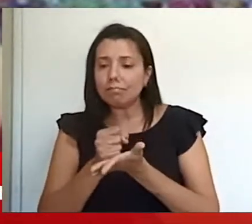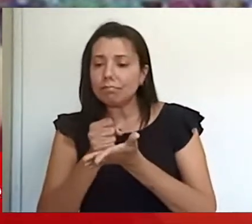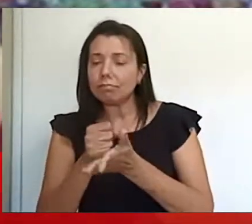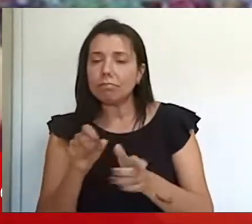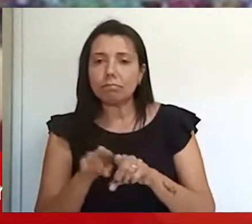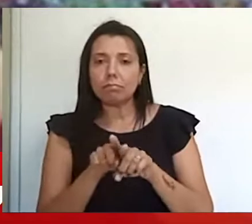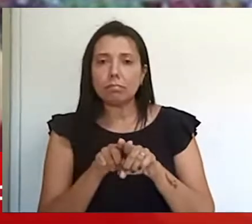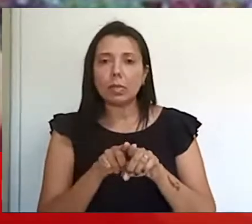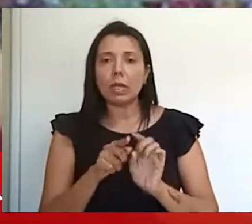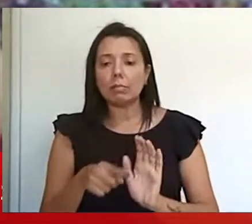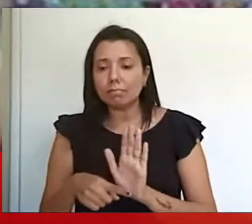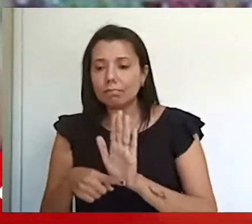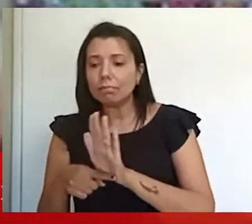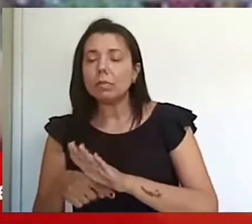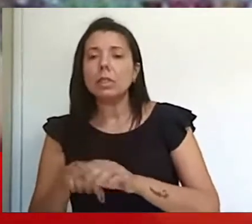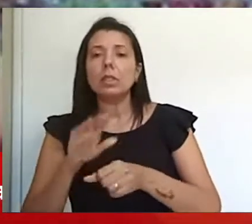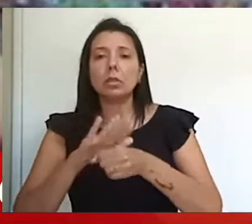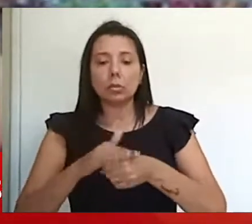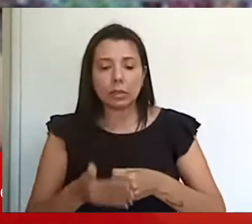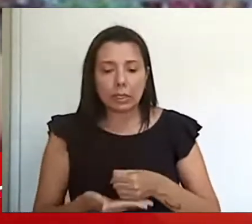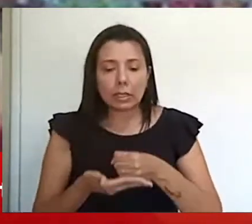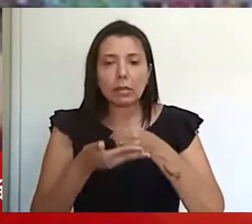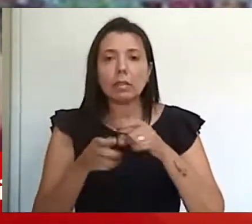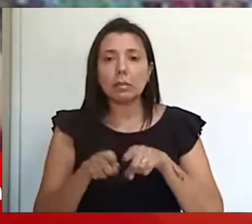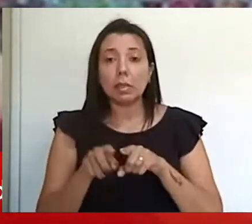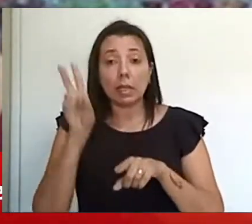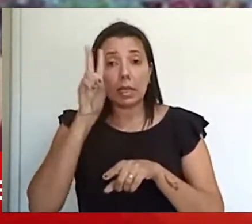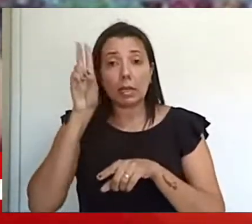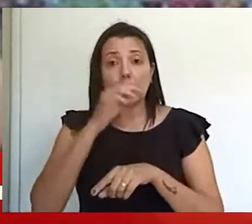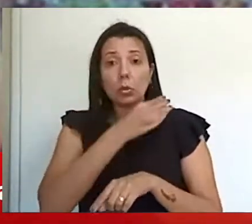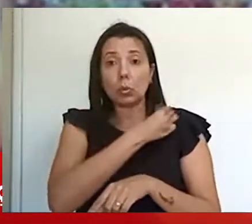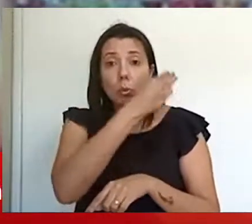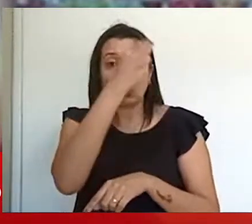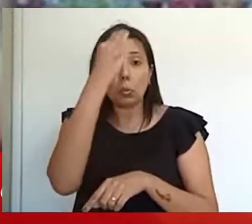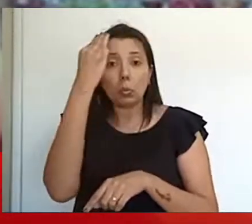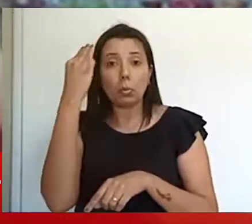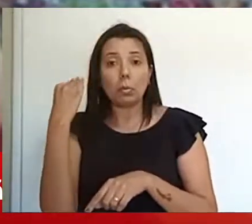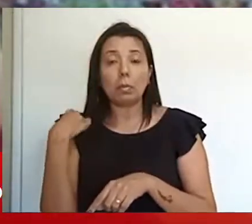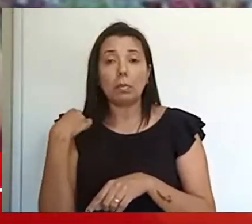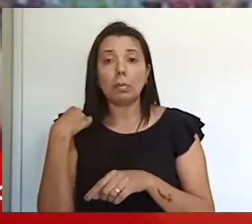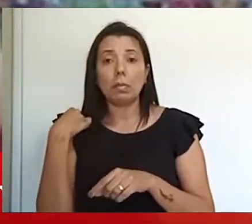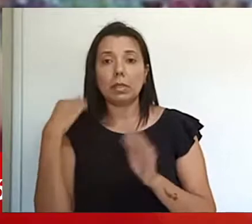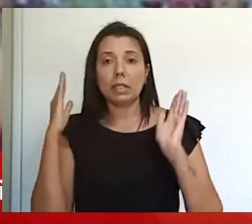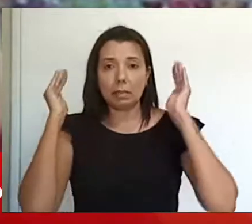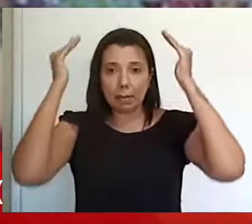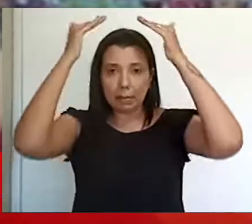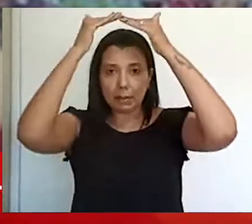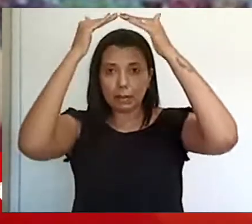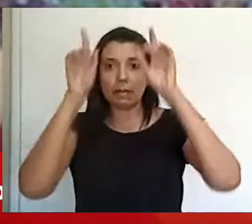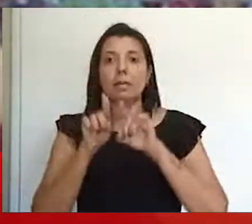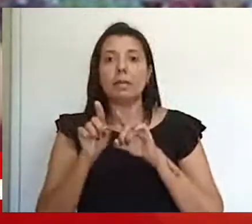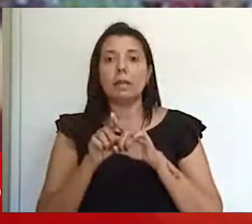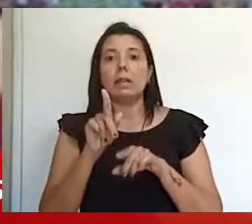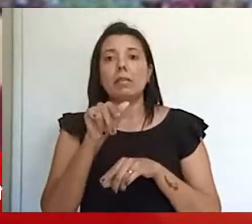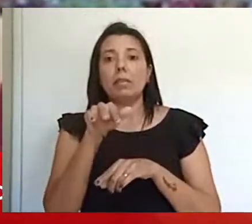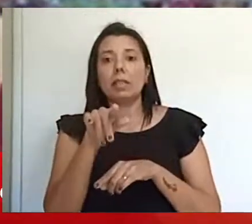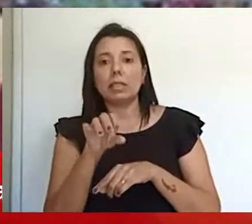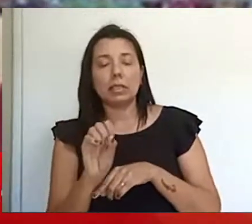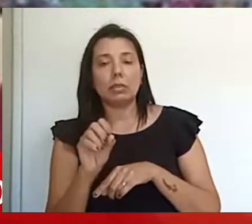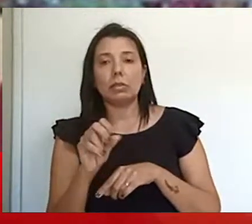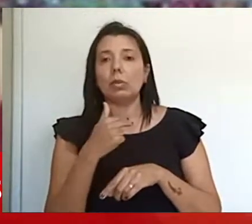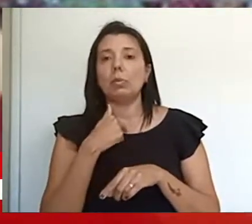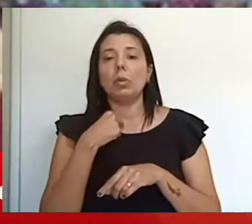sustentável. Agora que eu me lembro do Papa Francisco e do Leonardo Boff, quando eles trazem a ecologia integral, né? Não adianta você falar só numa